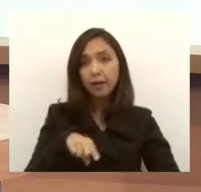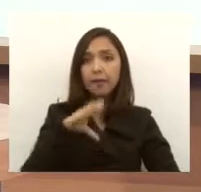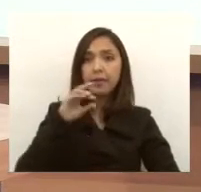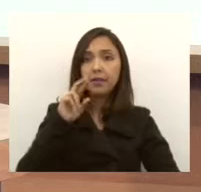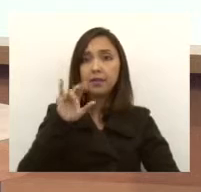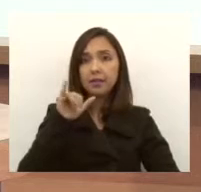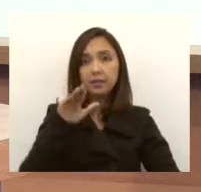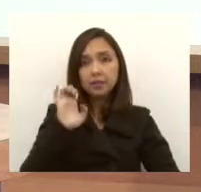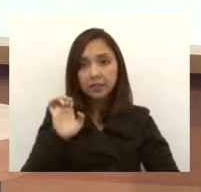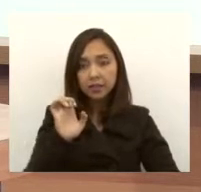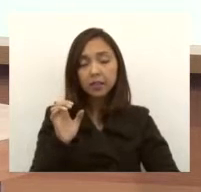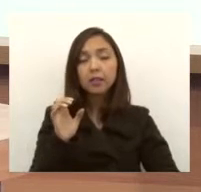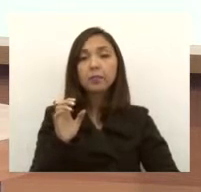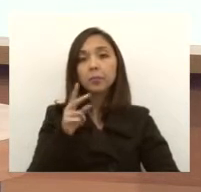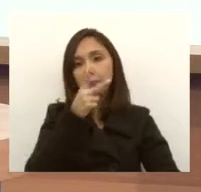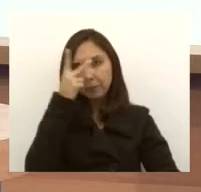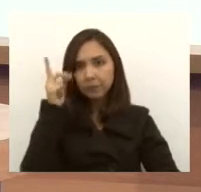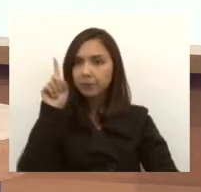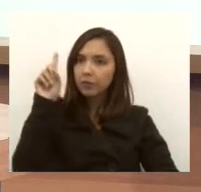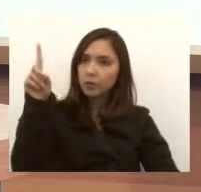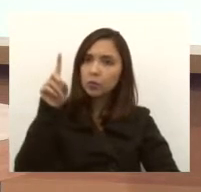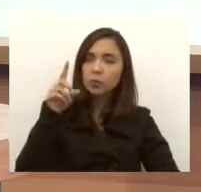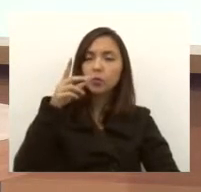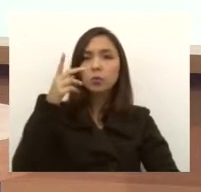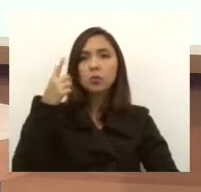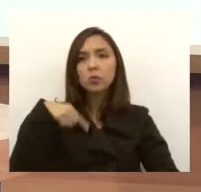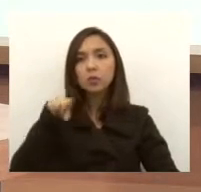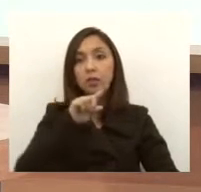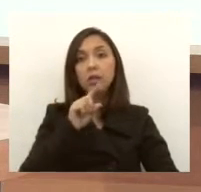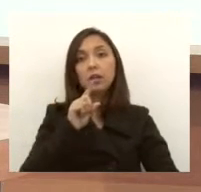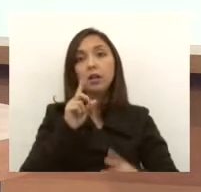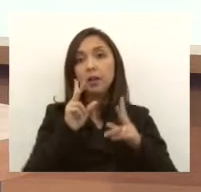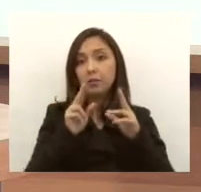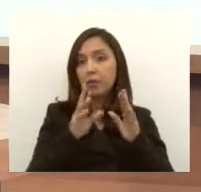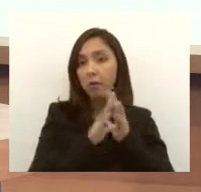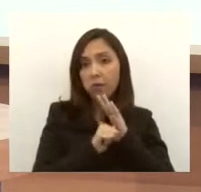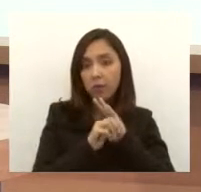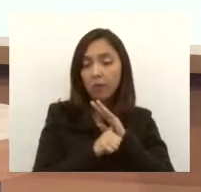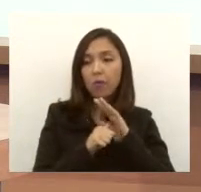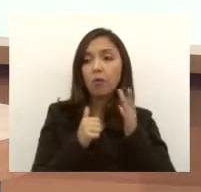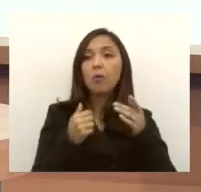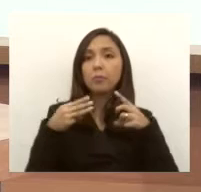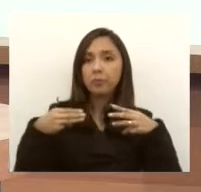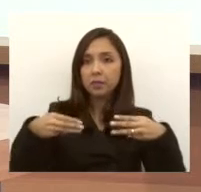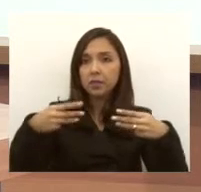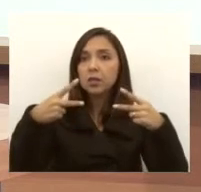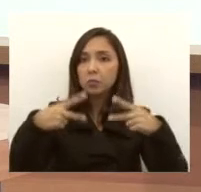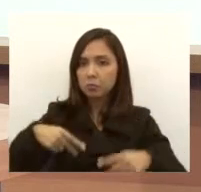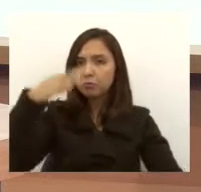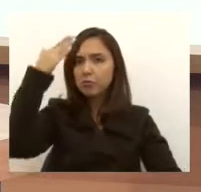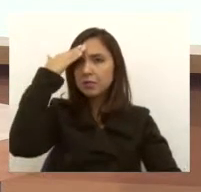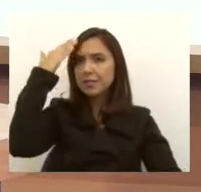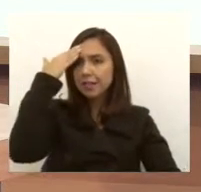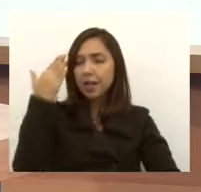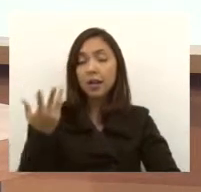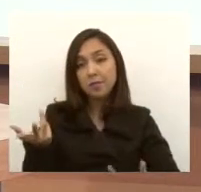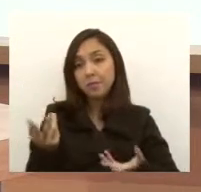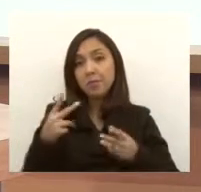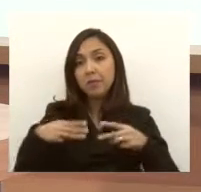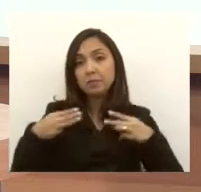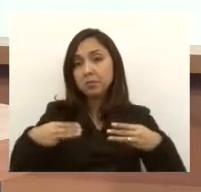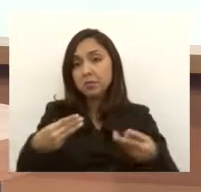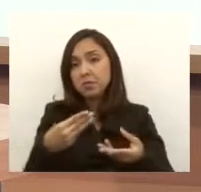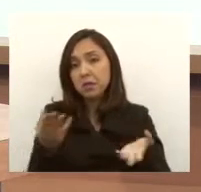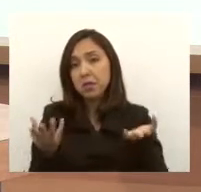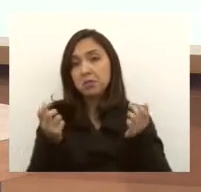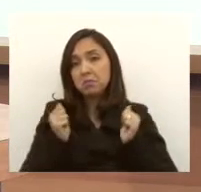crime. Os donos dessa construtora estão cometendo estelionato, o Ministério Público está sabendo o que eles estão fazendo e o Ministério Público simplesmente